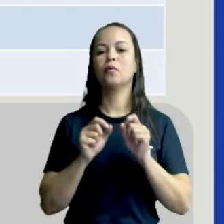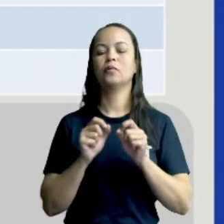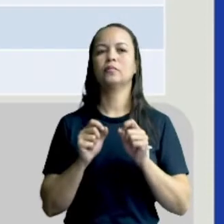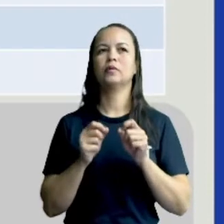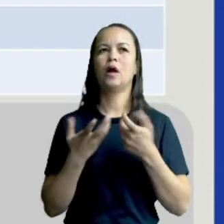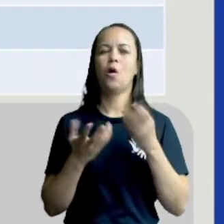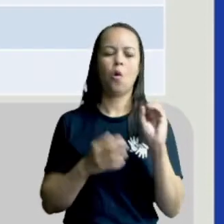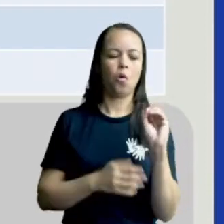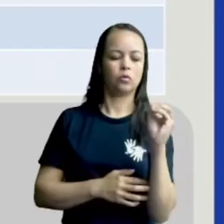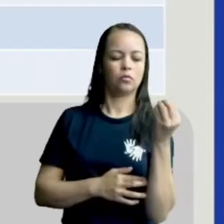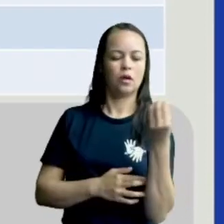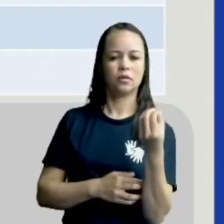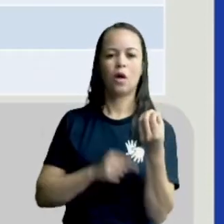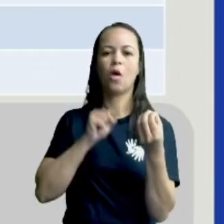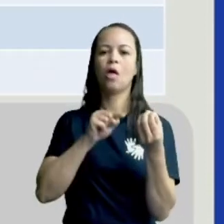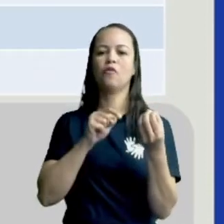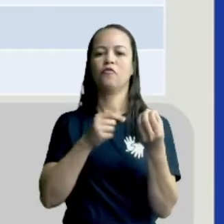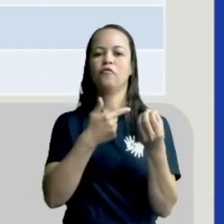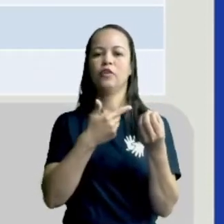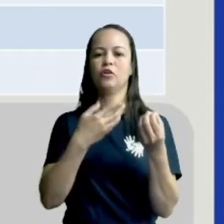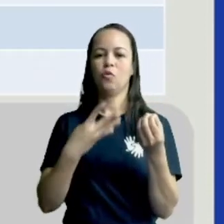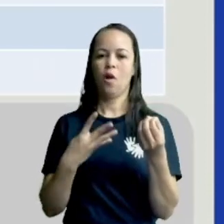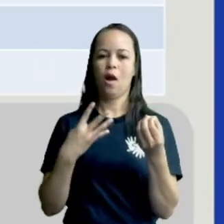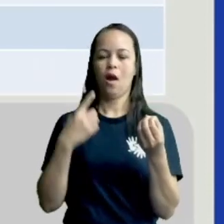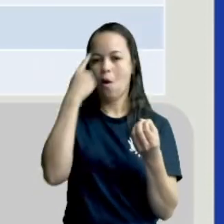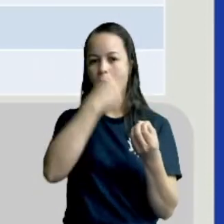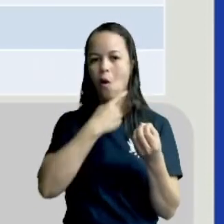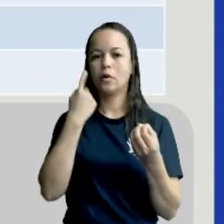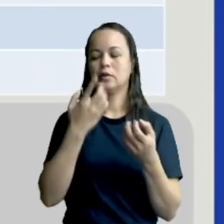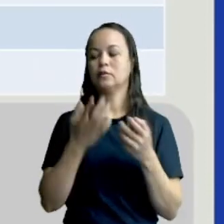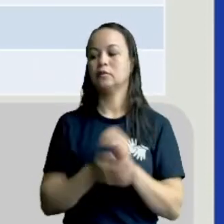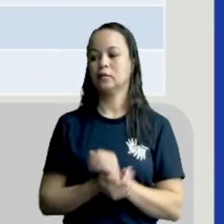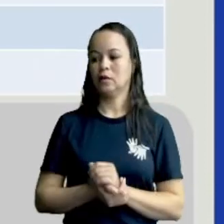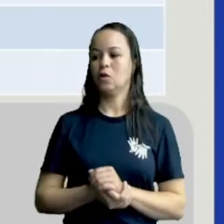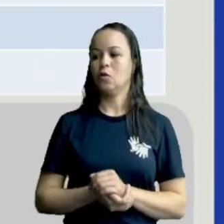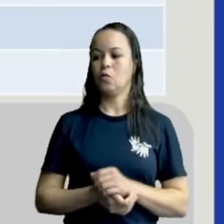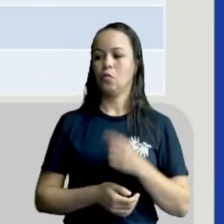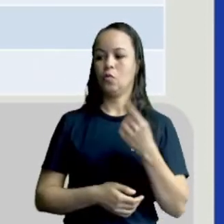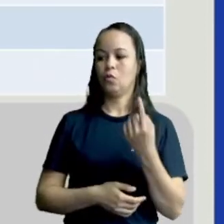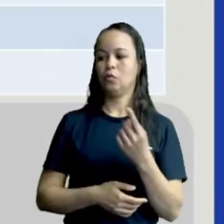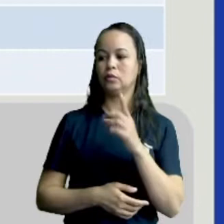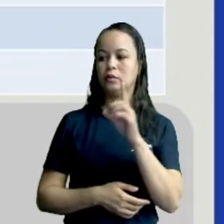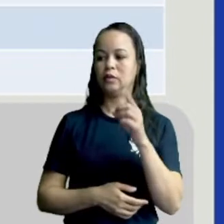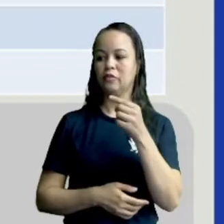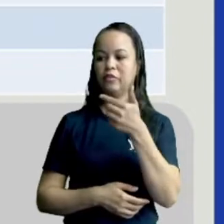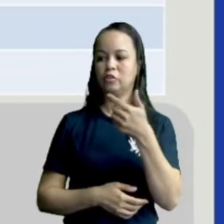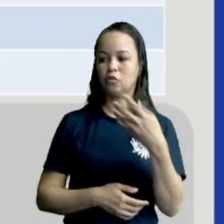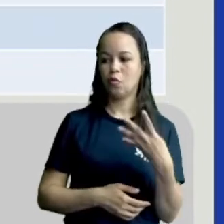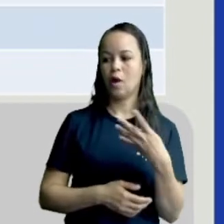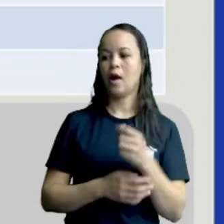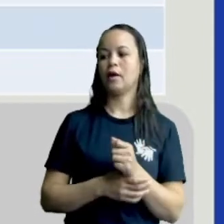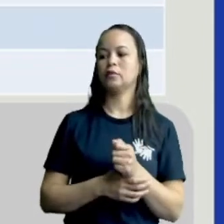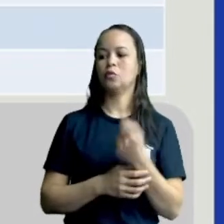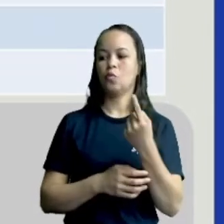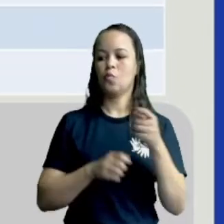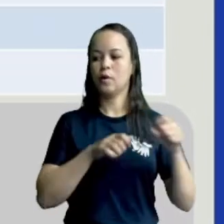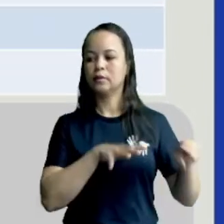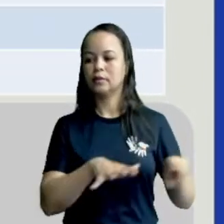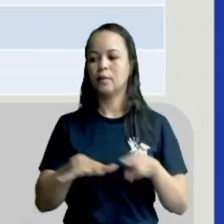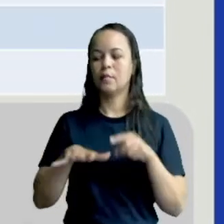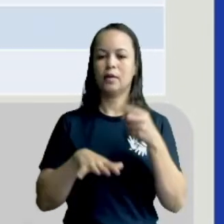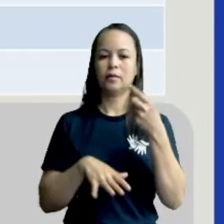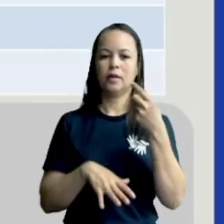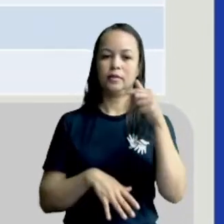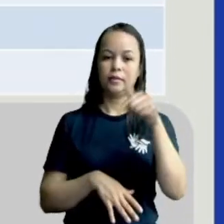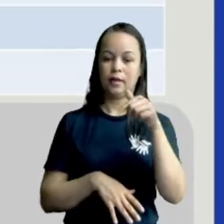24 horas. Uma semana, 7 dias. Uma quinzena, 15 dias. um bimestre, 2 meses, um